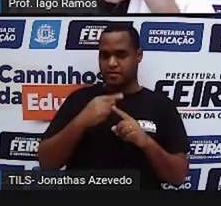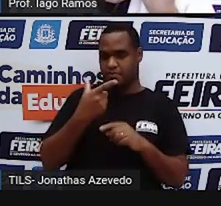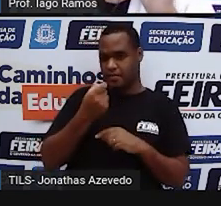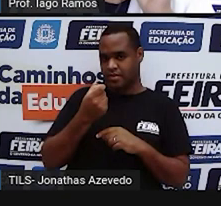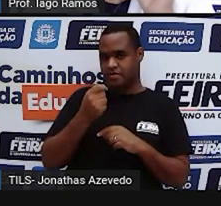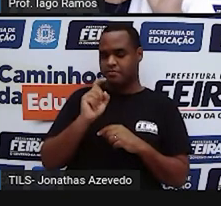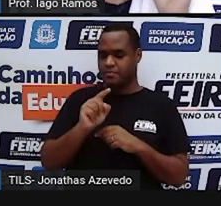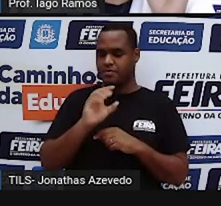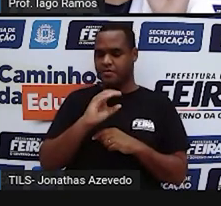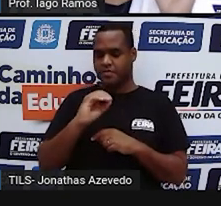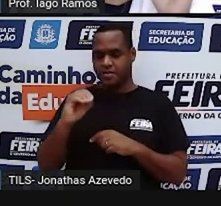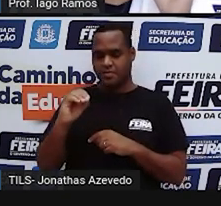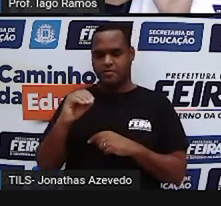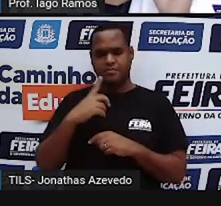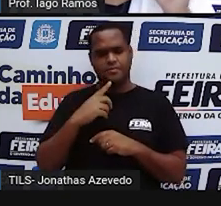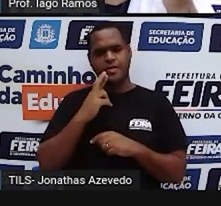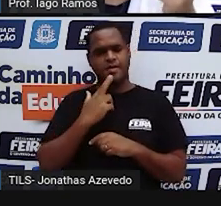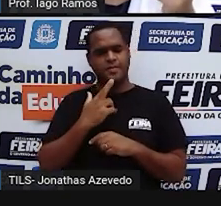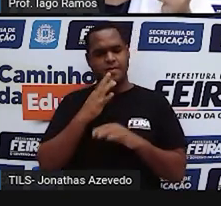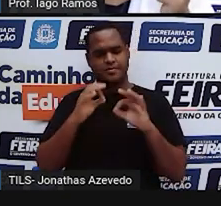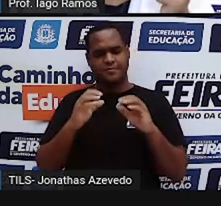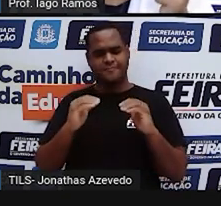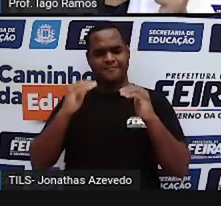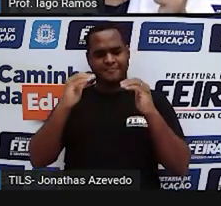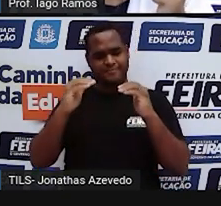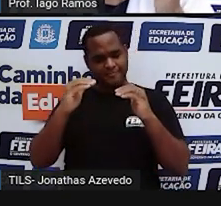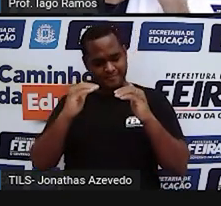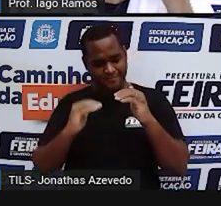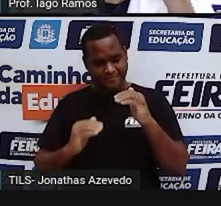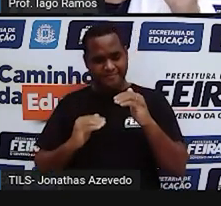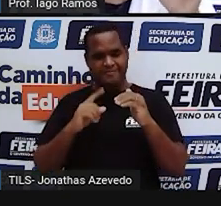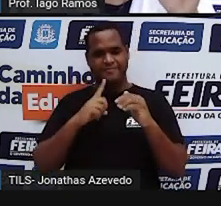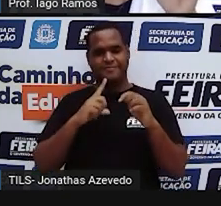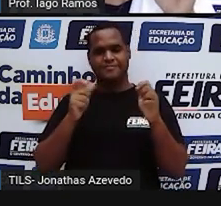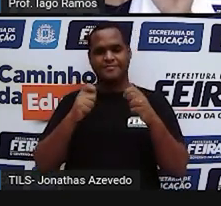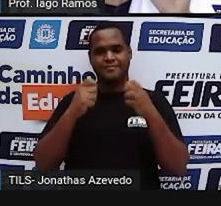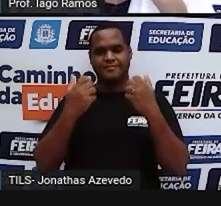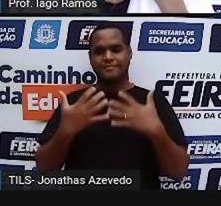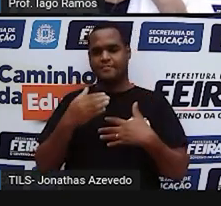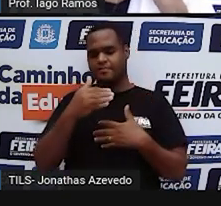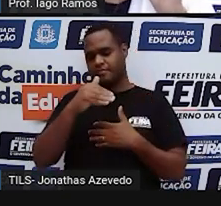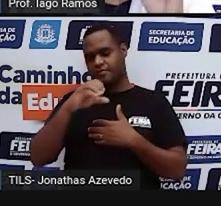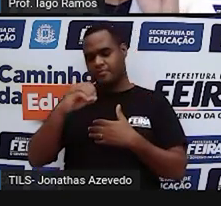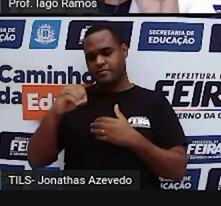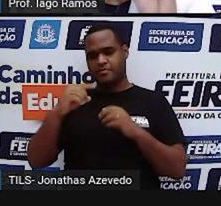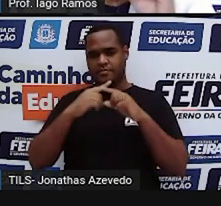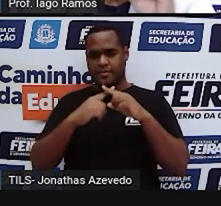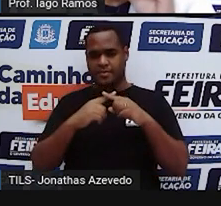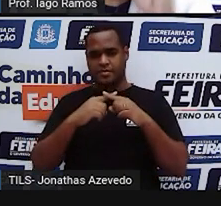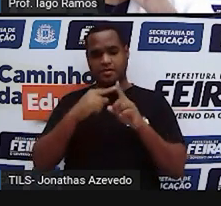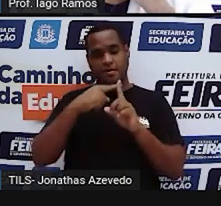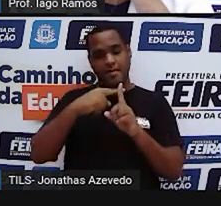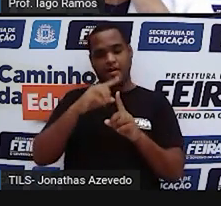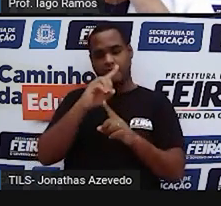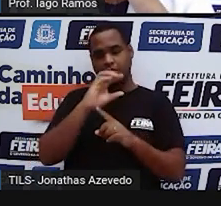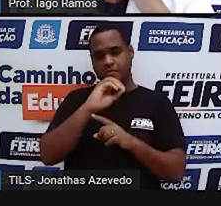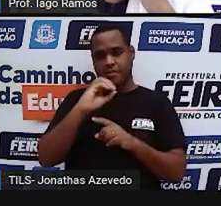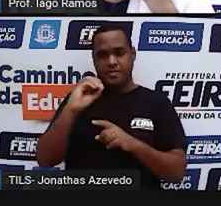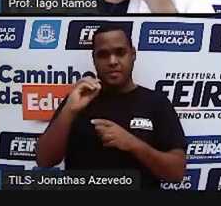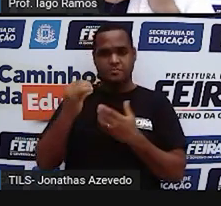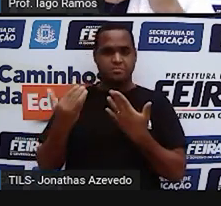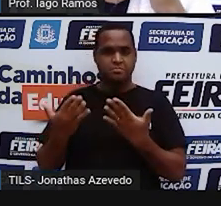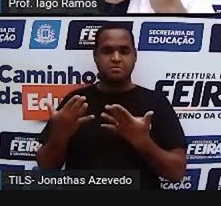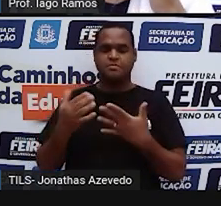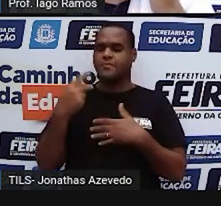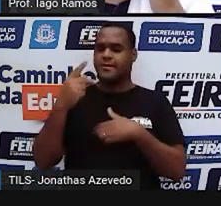agora esse resultado de cima que é o próximo passo né o 100x mais 1000 e